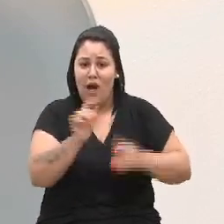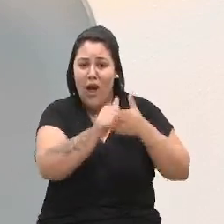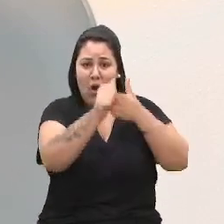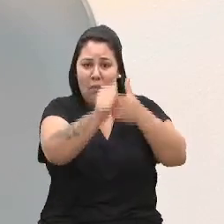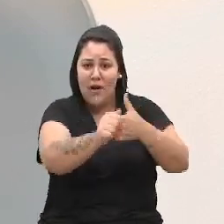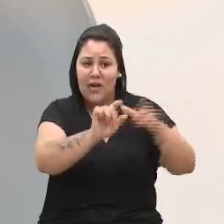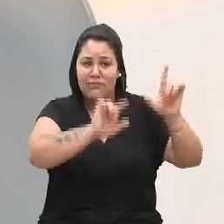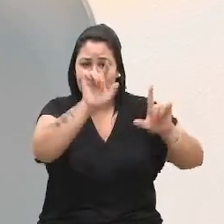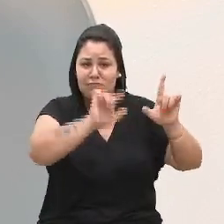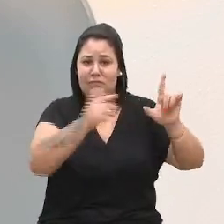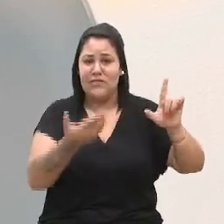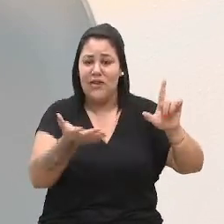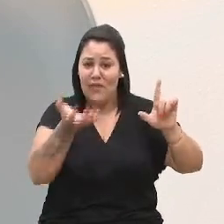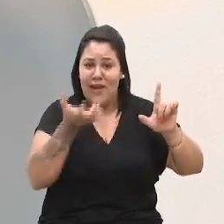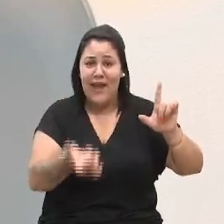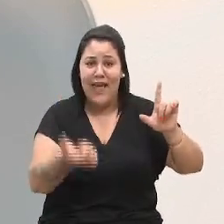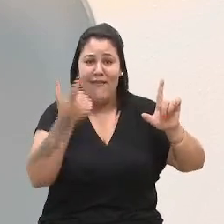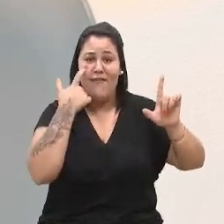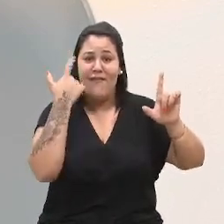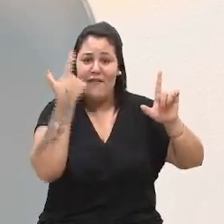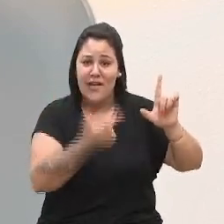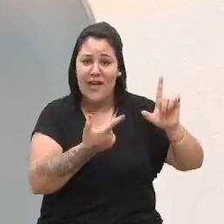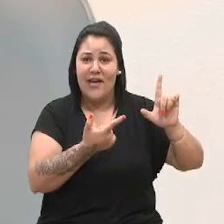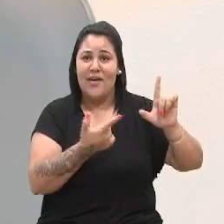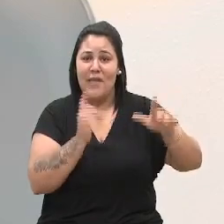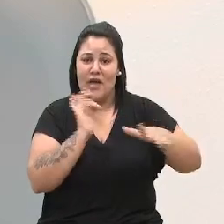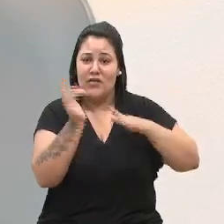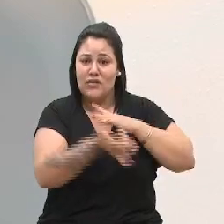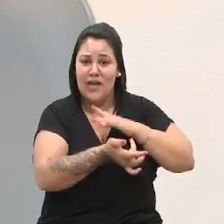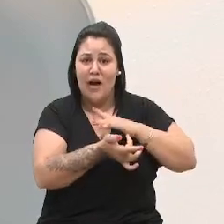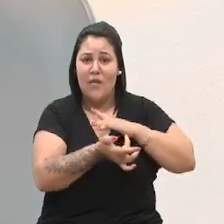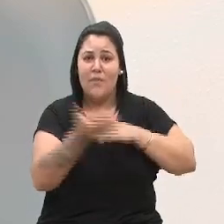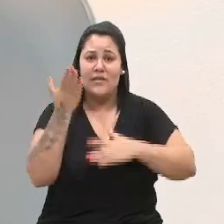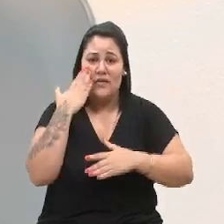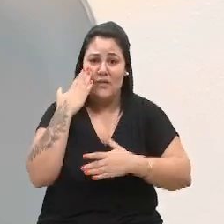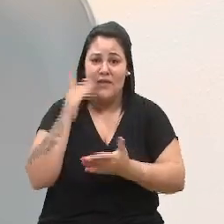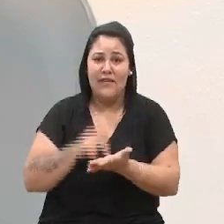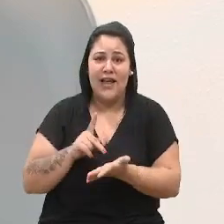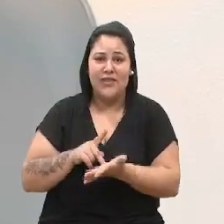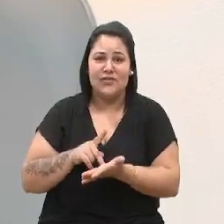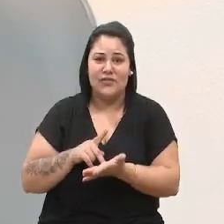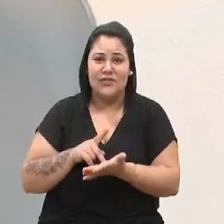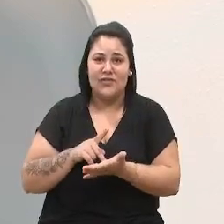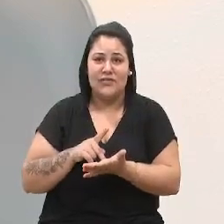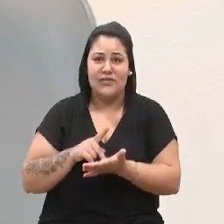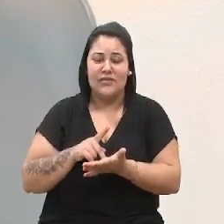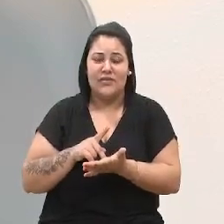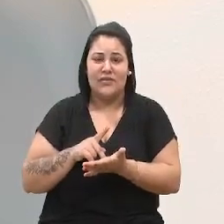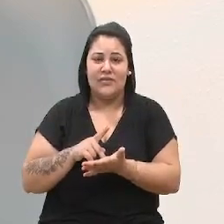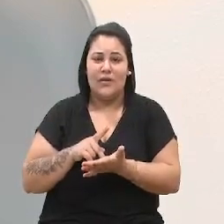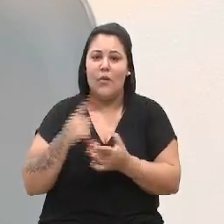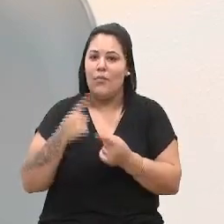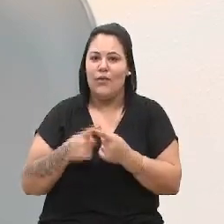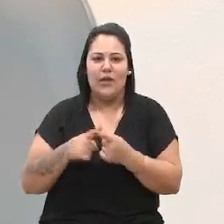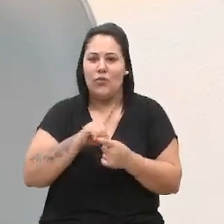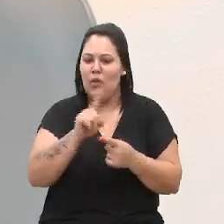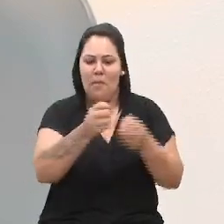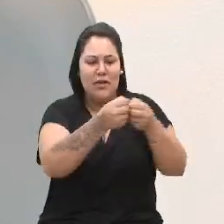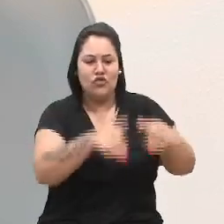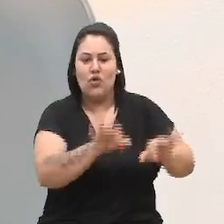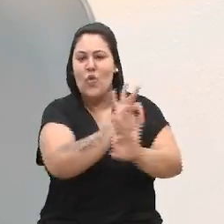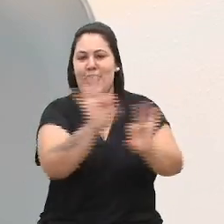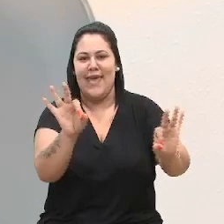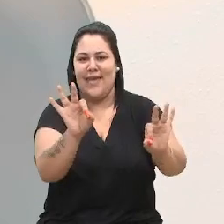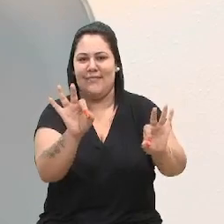Eu quero que elas assistam, se for o caso, a minha rede social, para saber da verdade. Porque eu não firo ninguém, não atinjo ninguém. Eu só